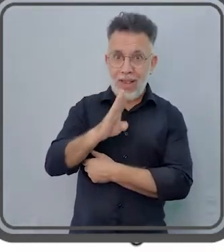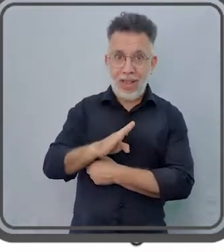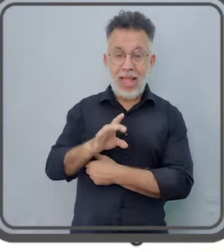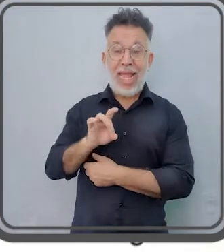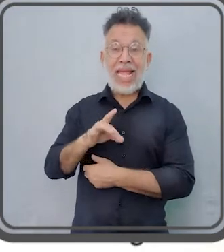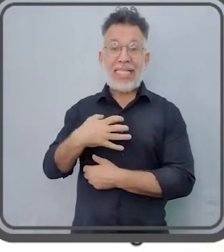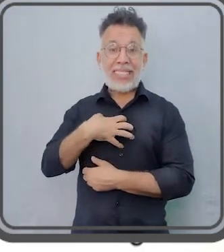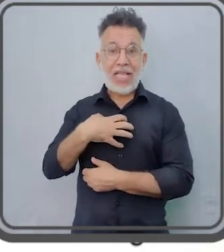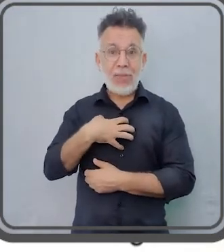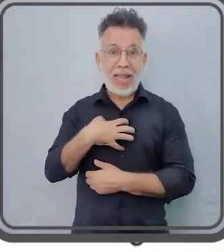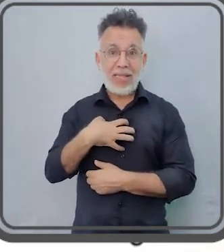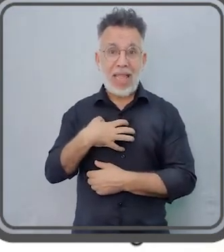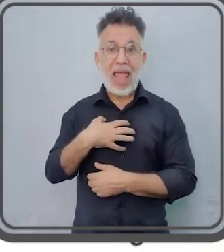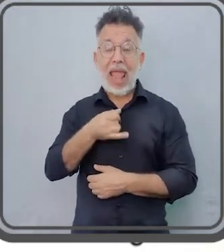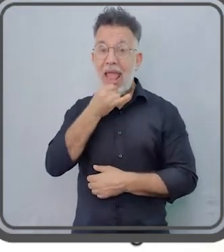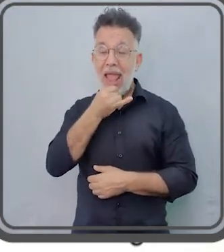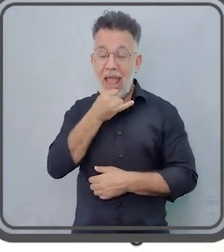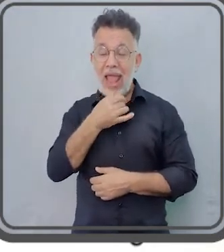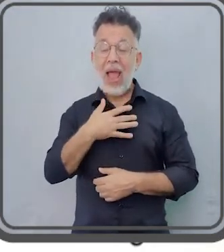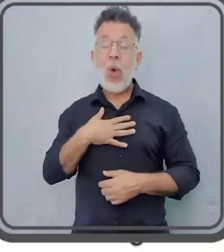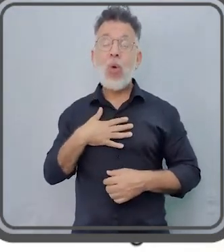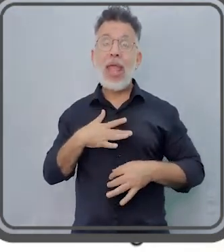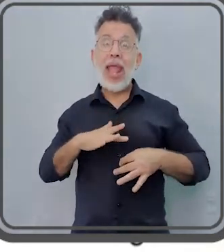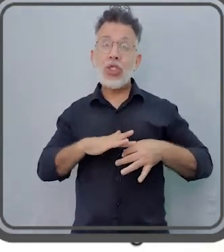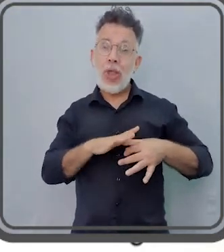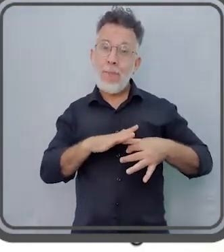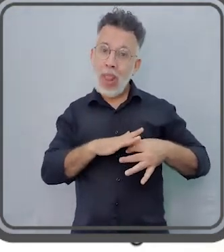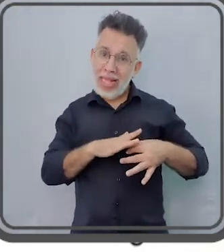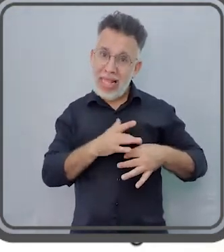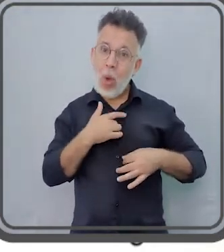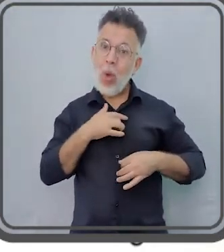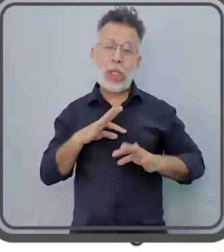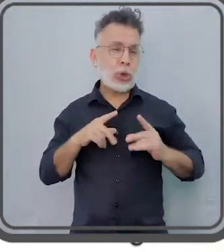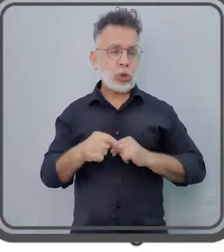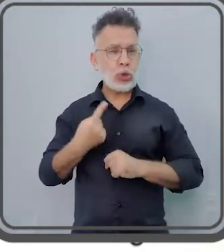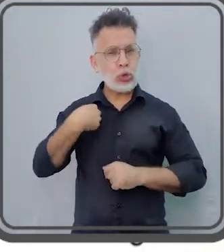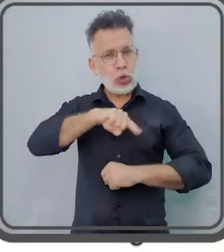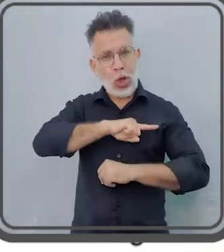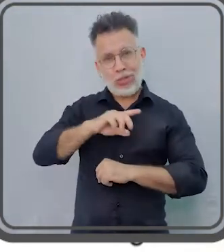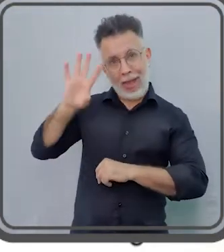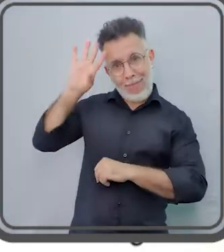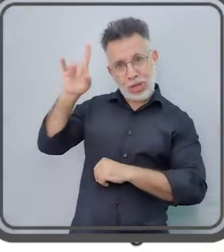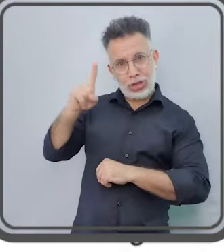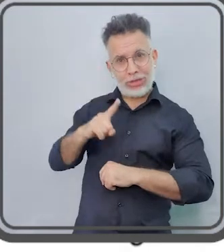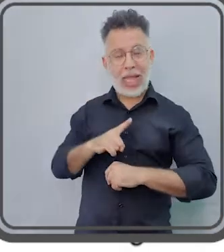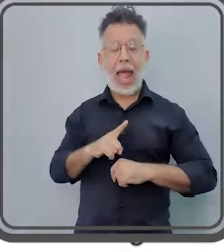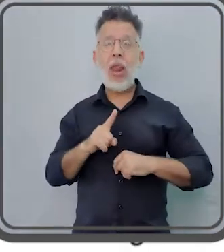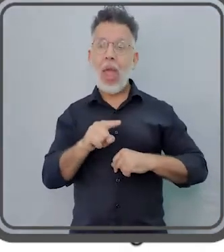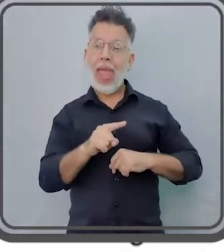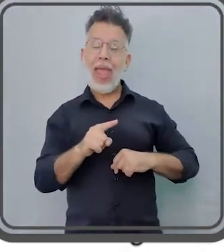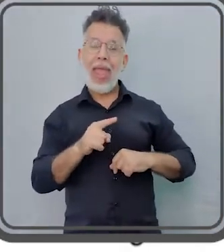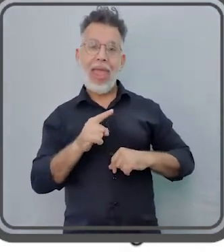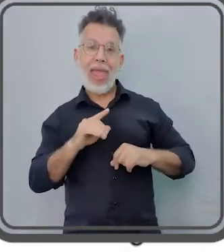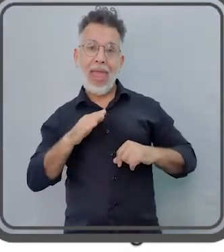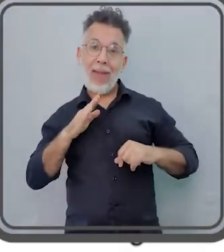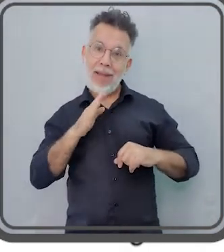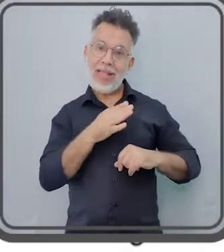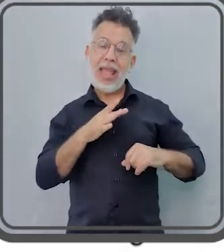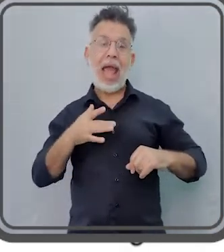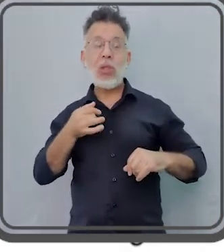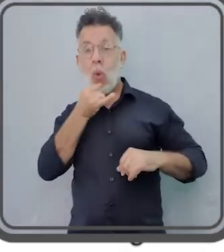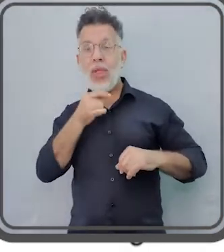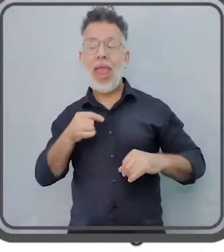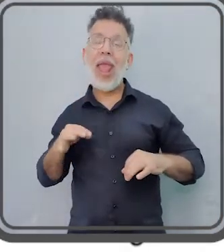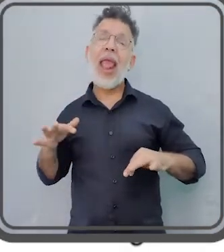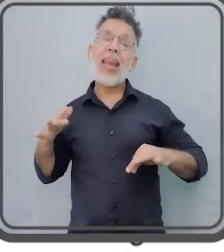estimulação clitoriana. Mas todo o nosso imaginário sexual é baseado na penetração. Isso quer dizer que tem que mudar alguma coisa? Não,